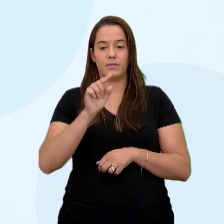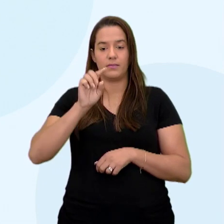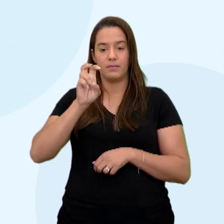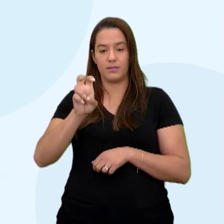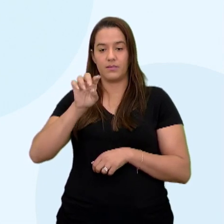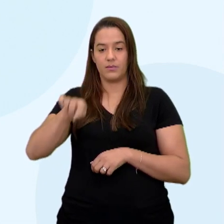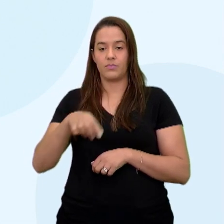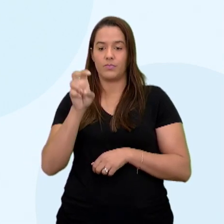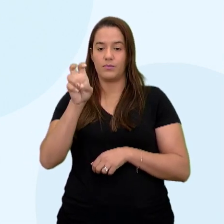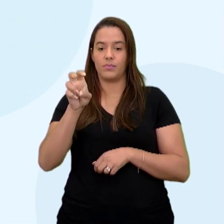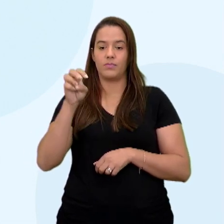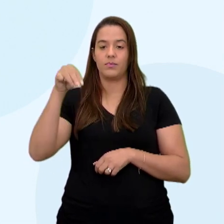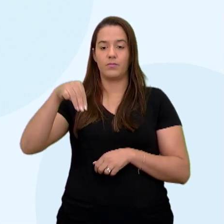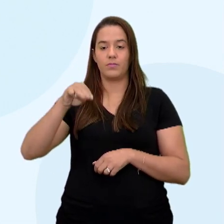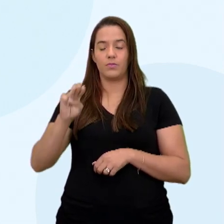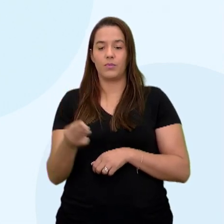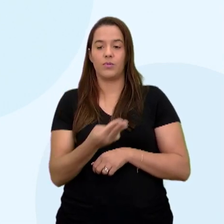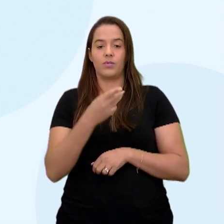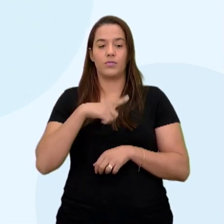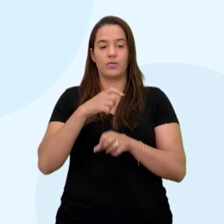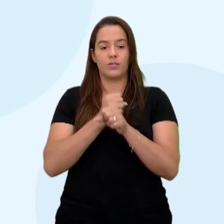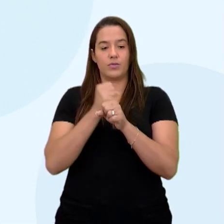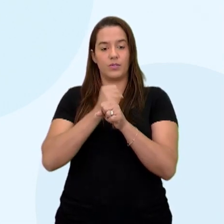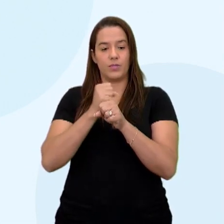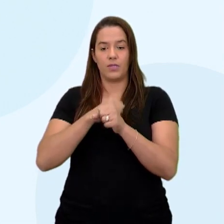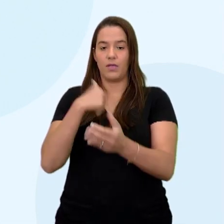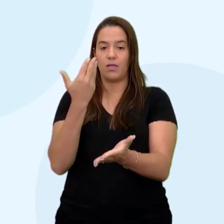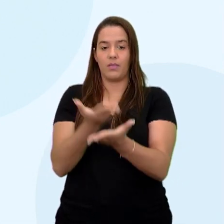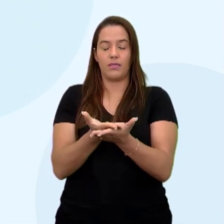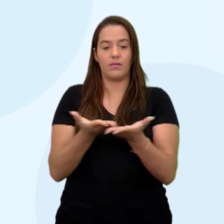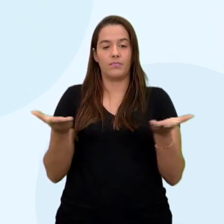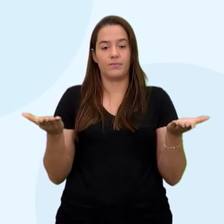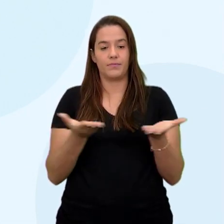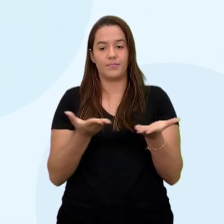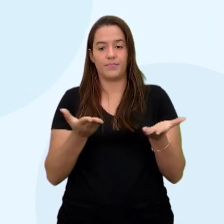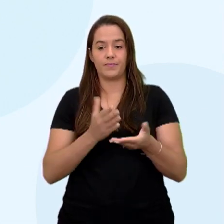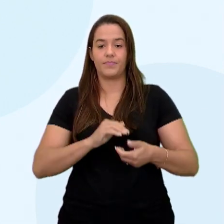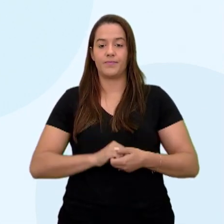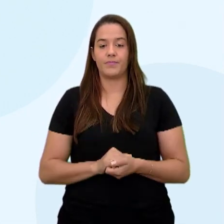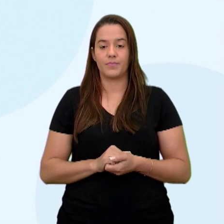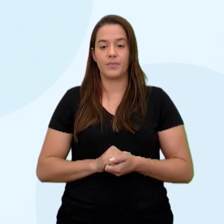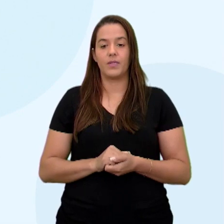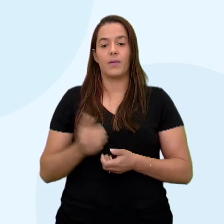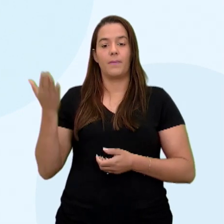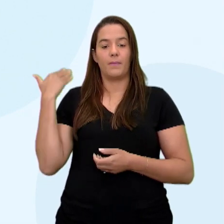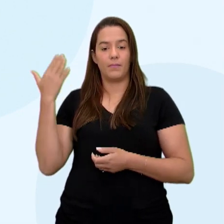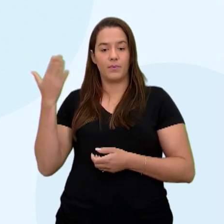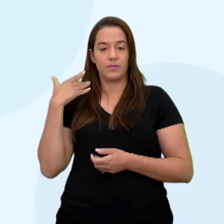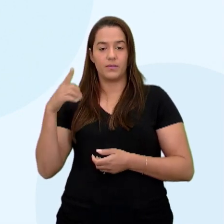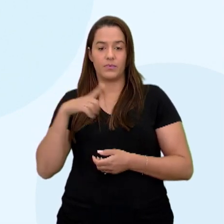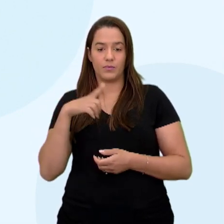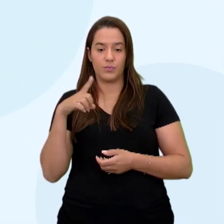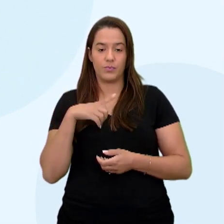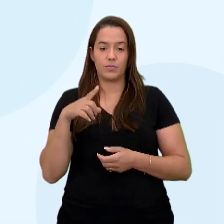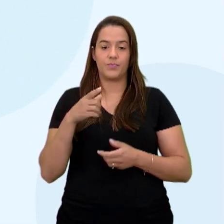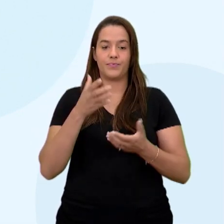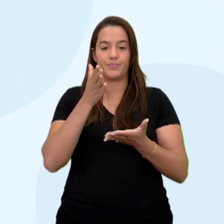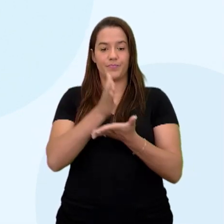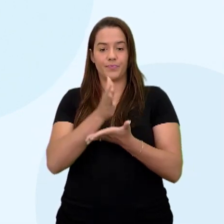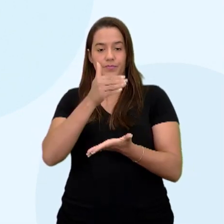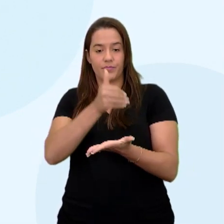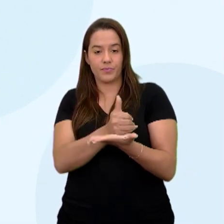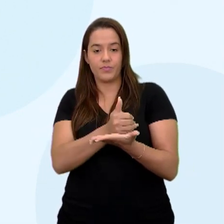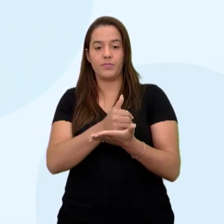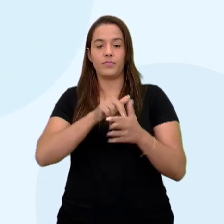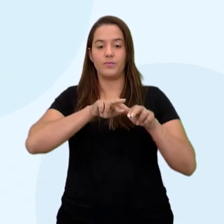anos e que se estende até os dias atuais. Antigamente era dividida nos períodos terciário